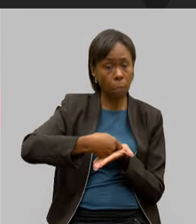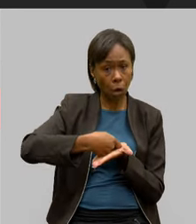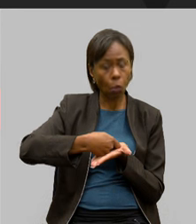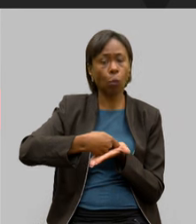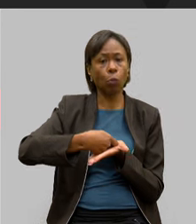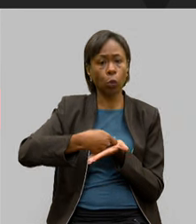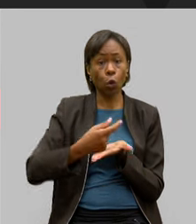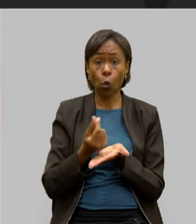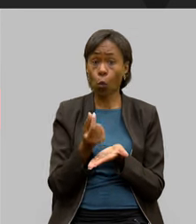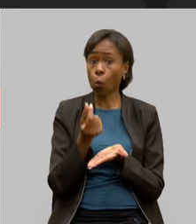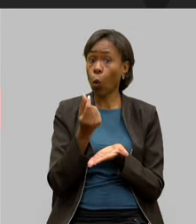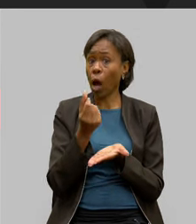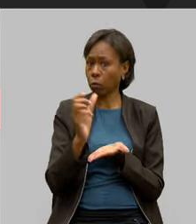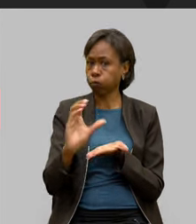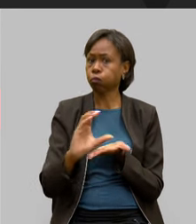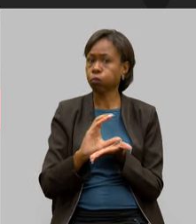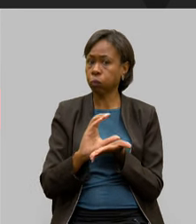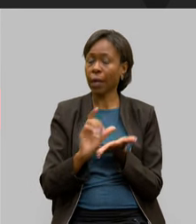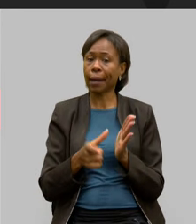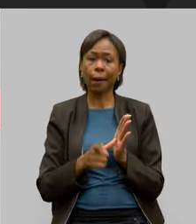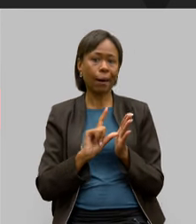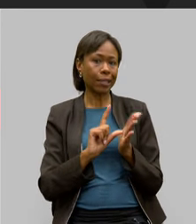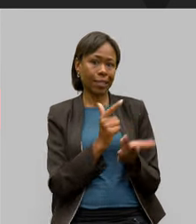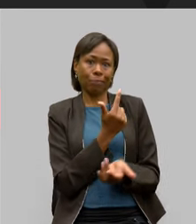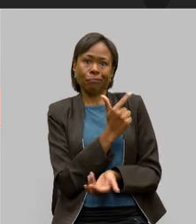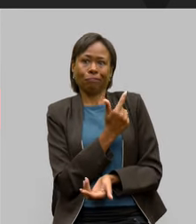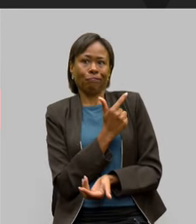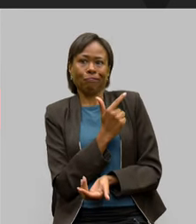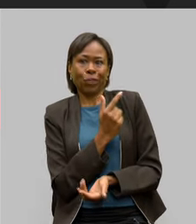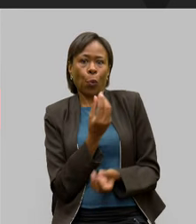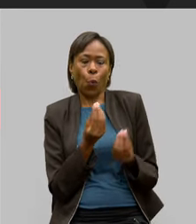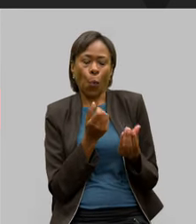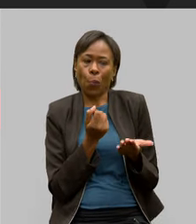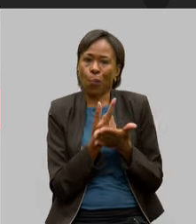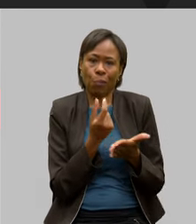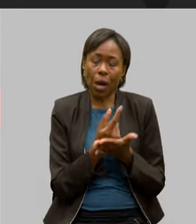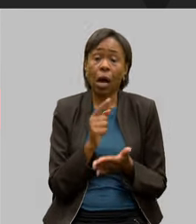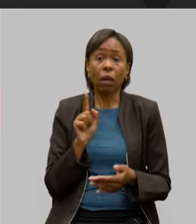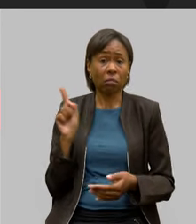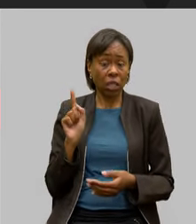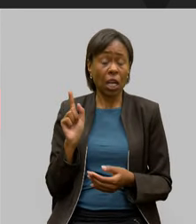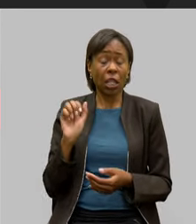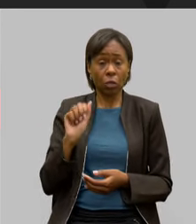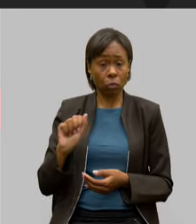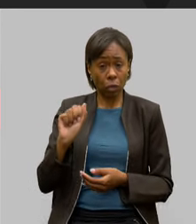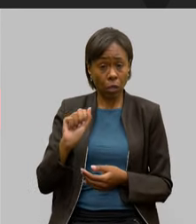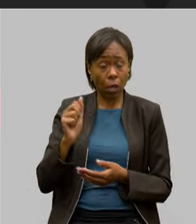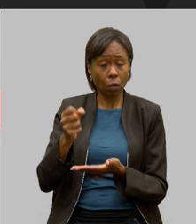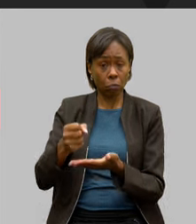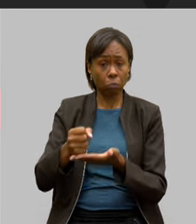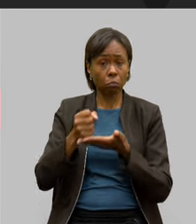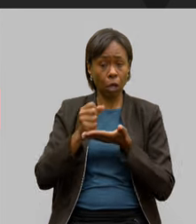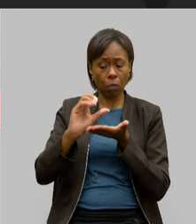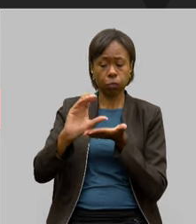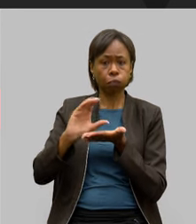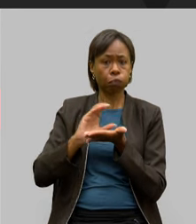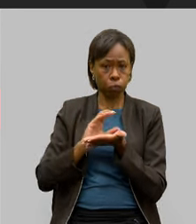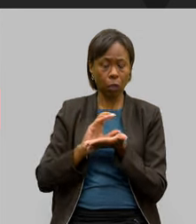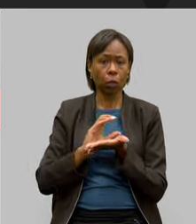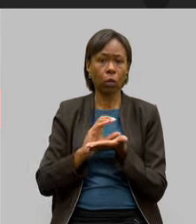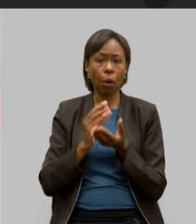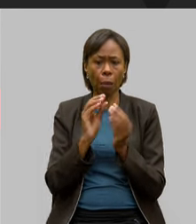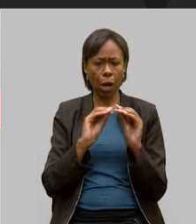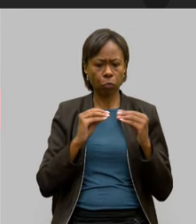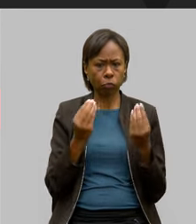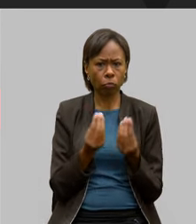montante porque eu não tinha aqueles valores para poder comprar os padrões e ela precisa que eu veja se tem aquela aquelas substâncias nos